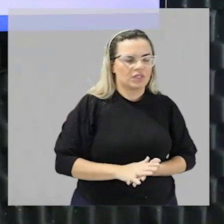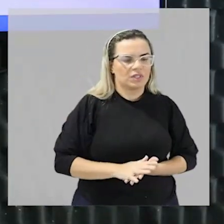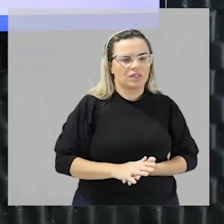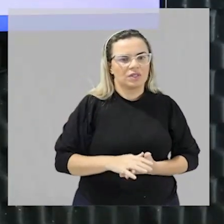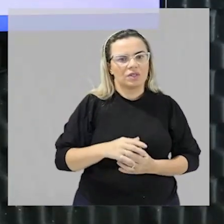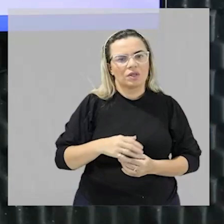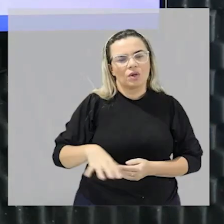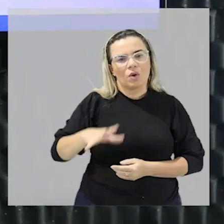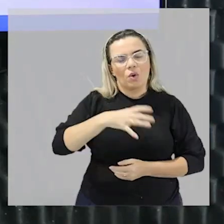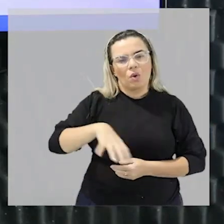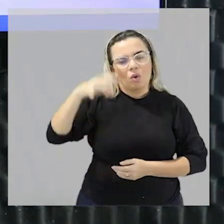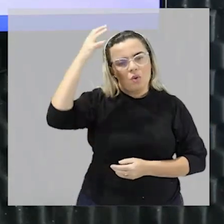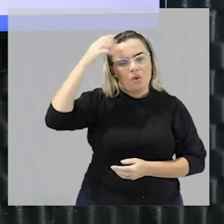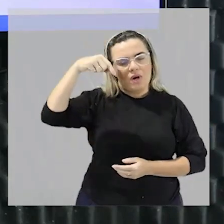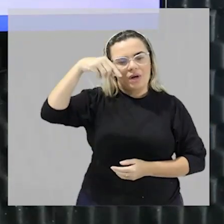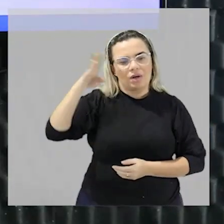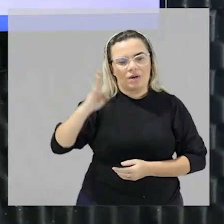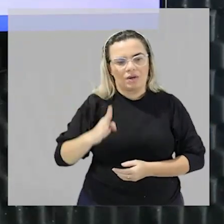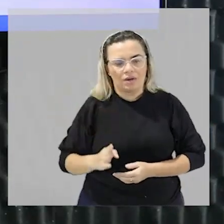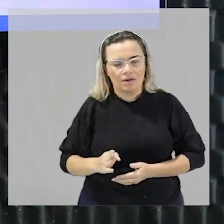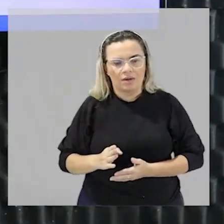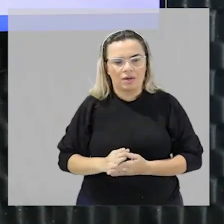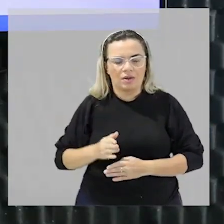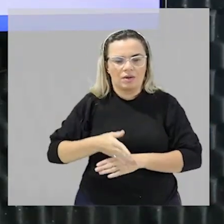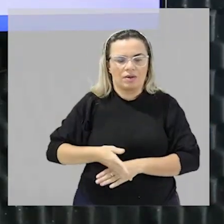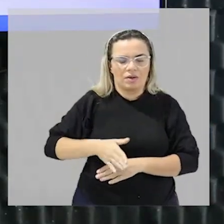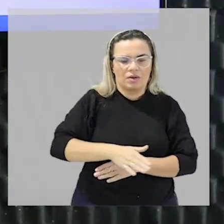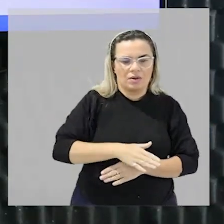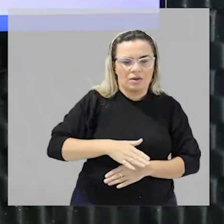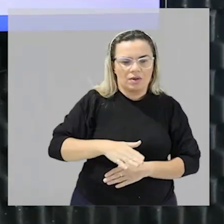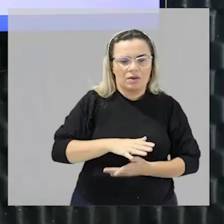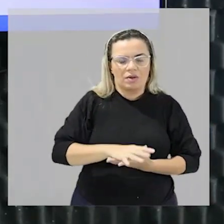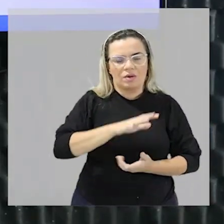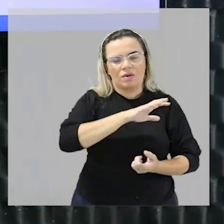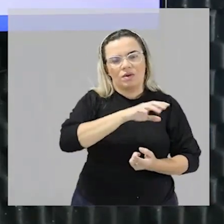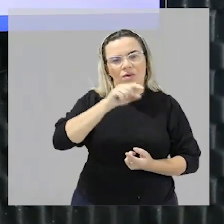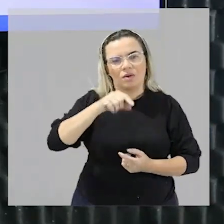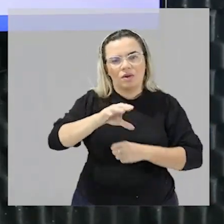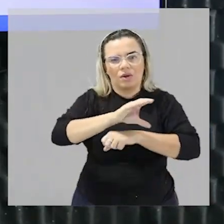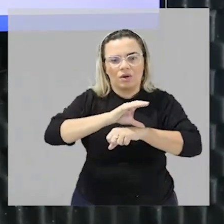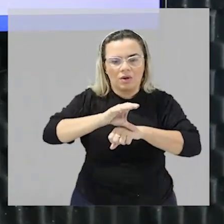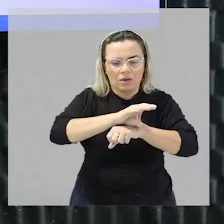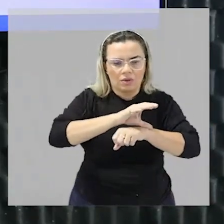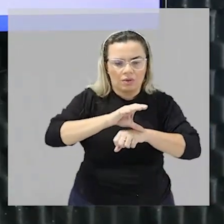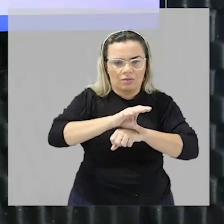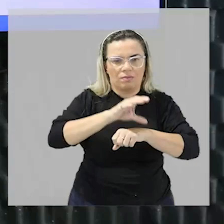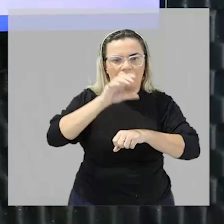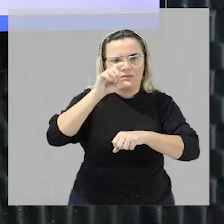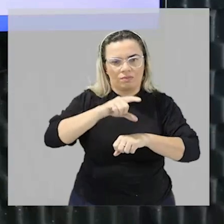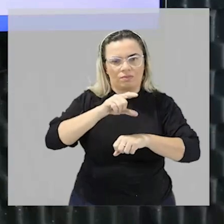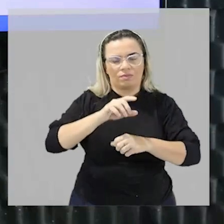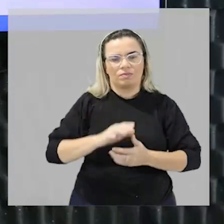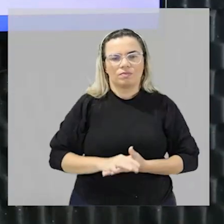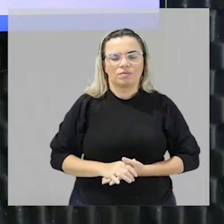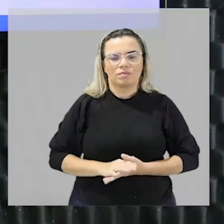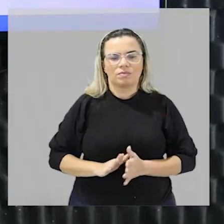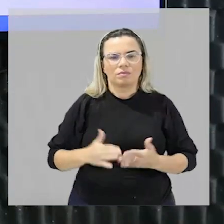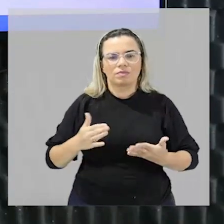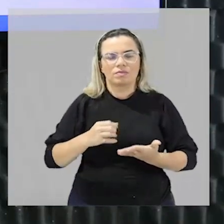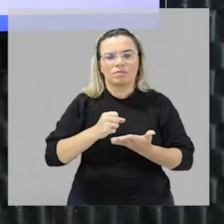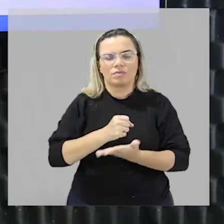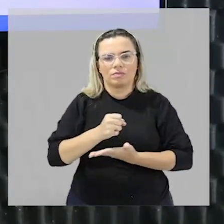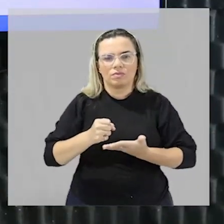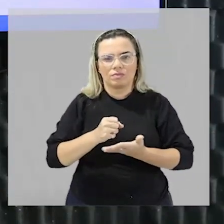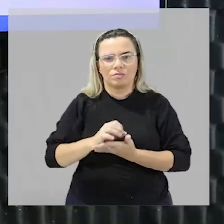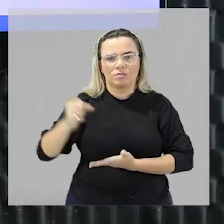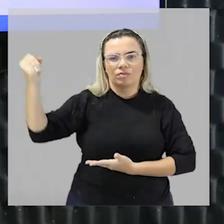Pedro para implantar um modelo constitucional, que é o modelo que se baseia lá